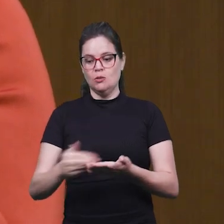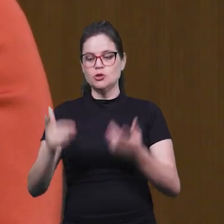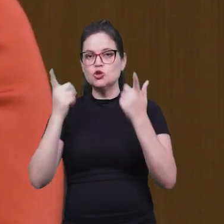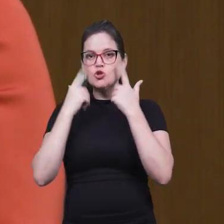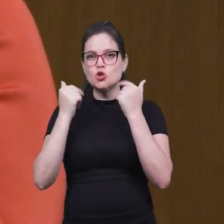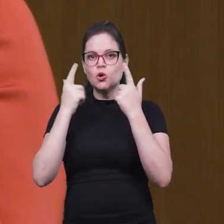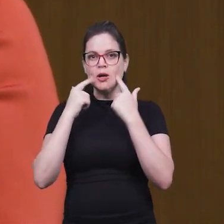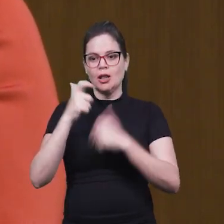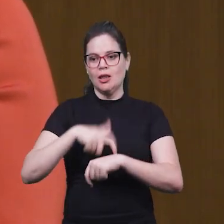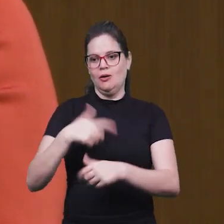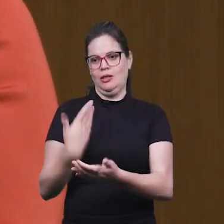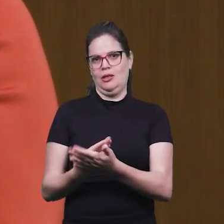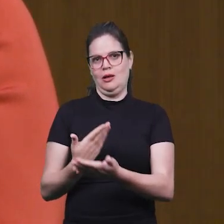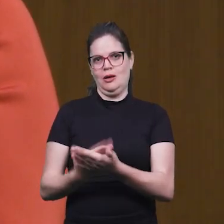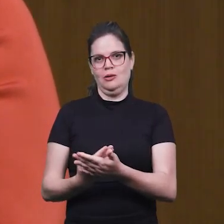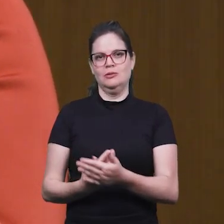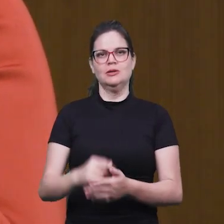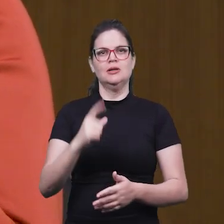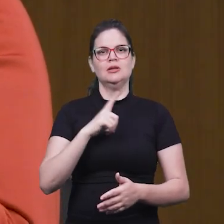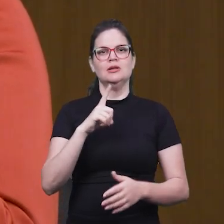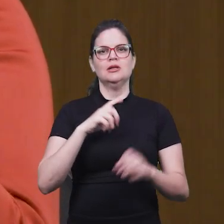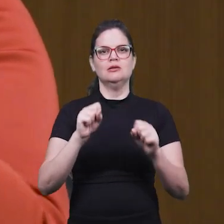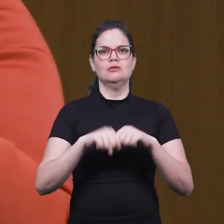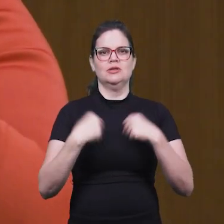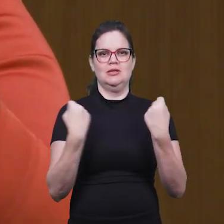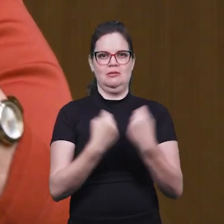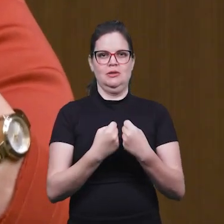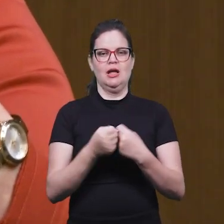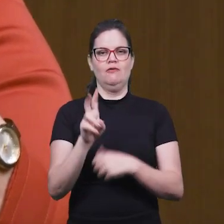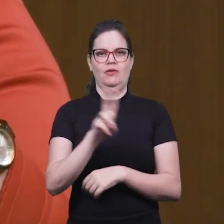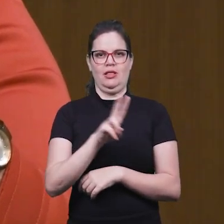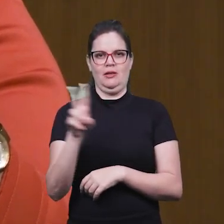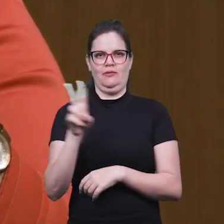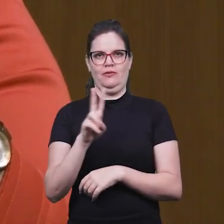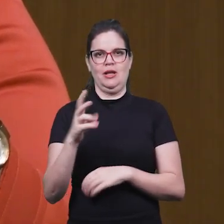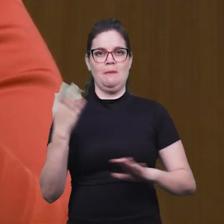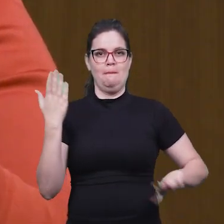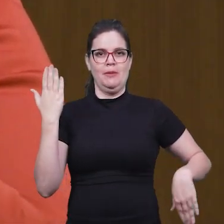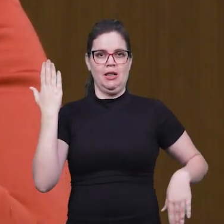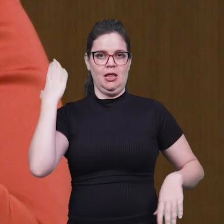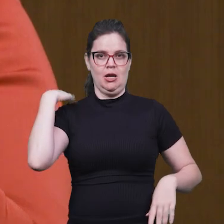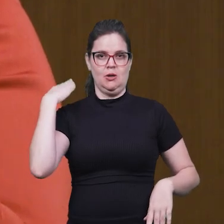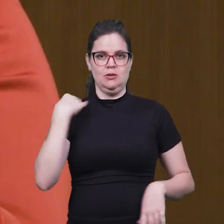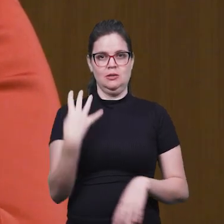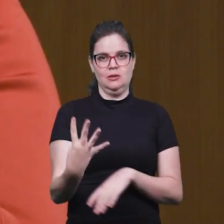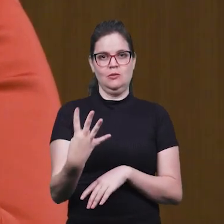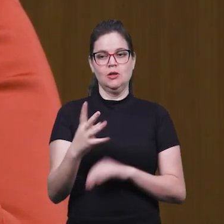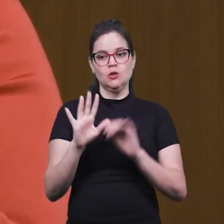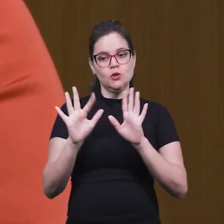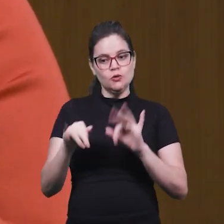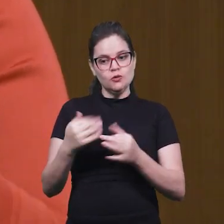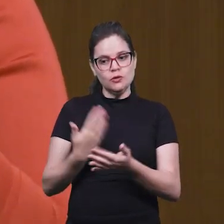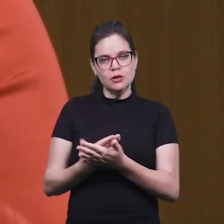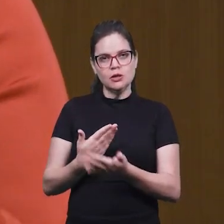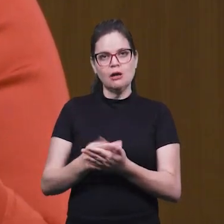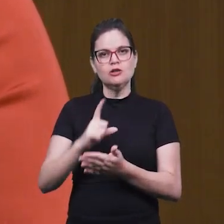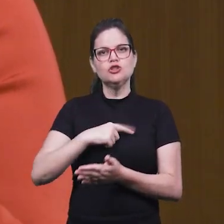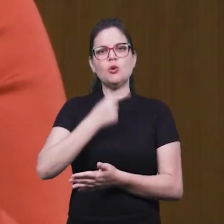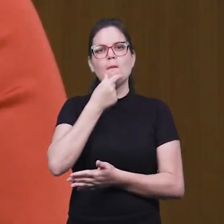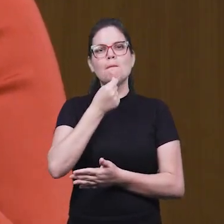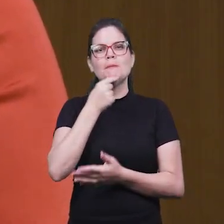um seminário em Praia da Costa 4, que a hora que eu terminei de dar aula, um menino que estava visitando